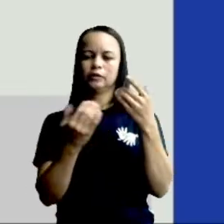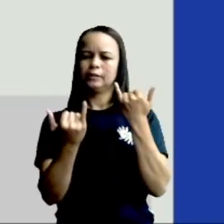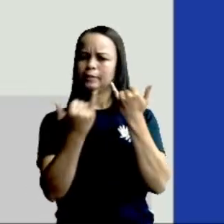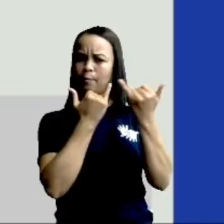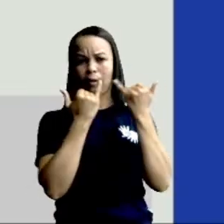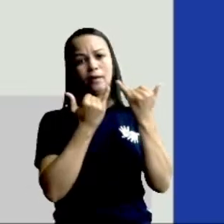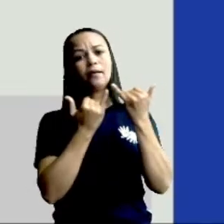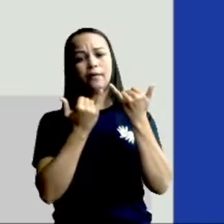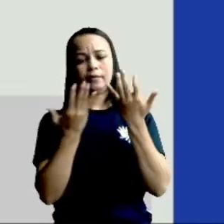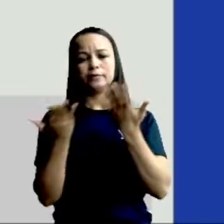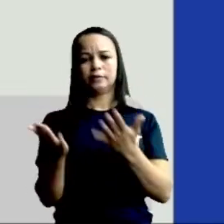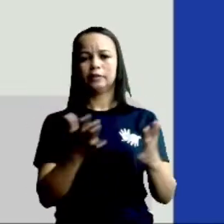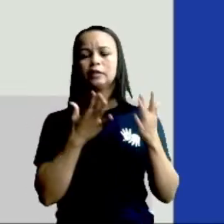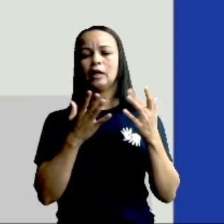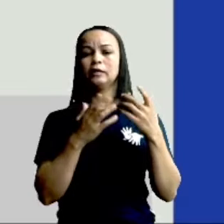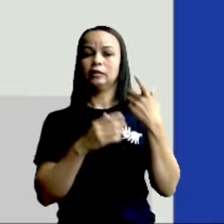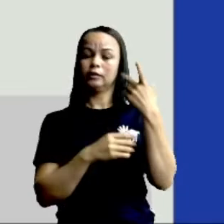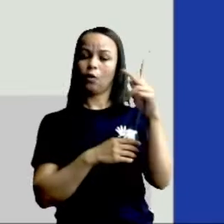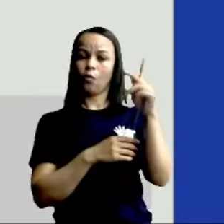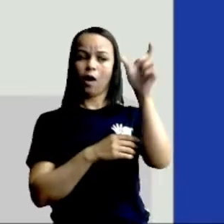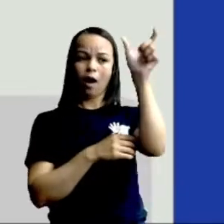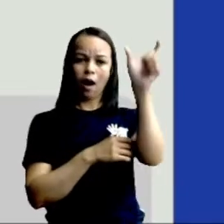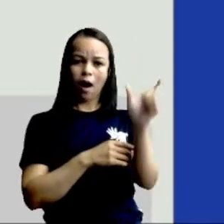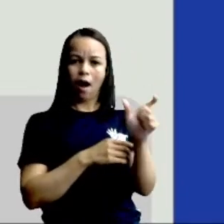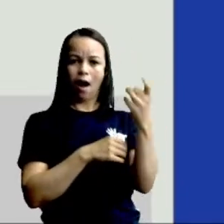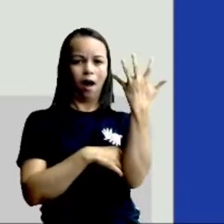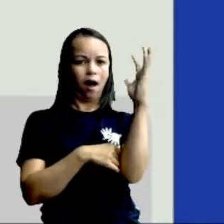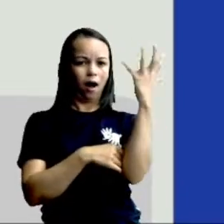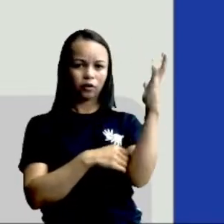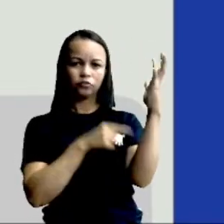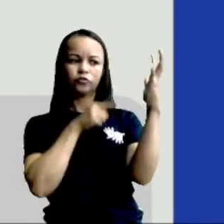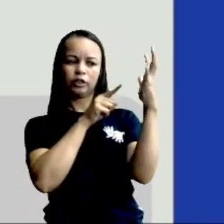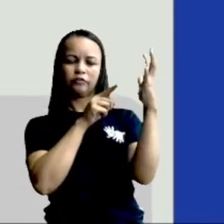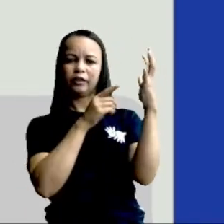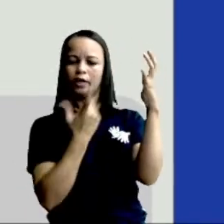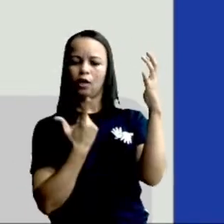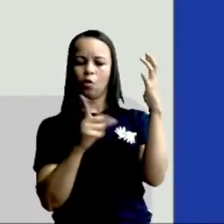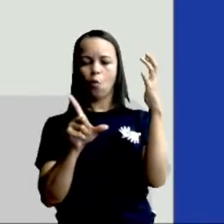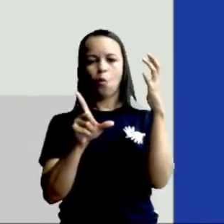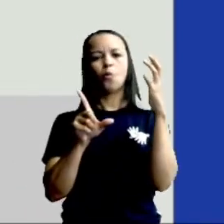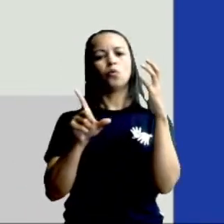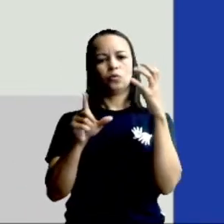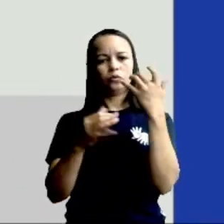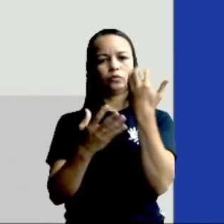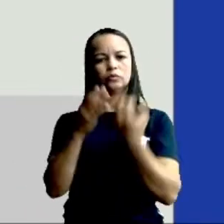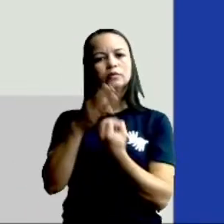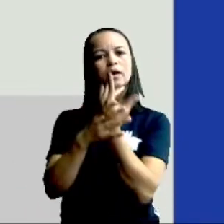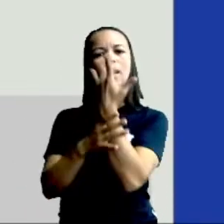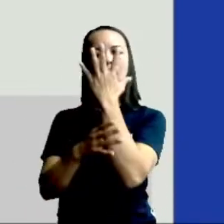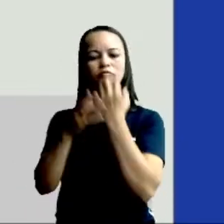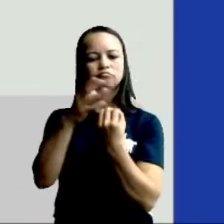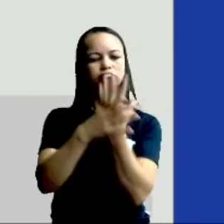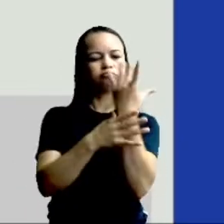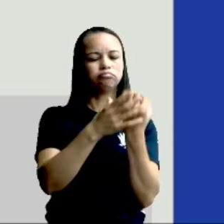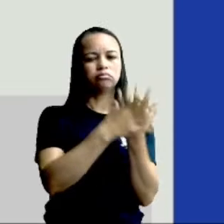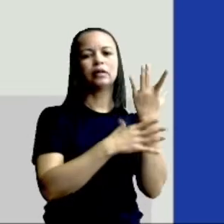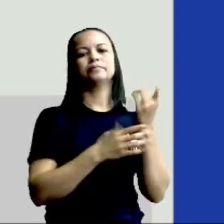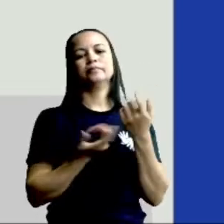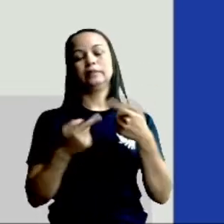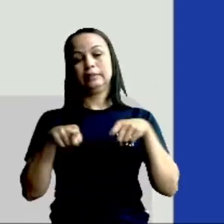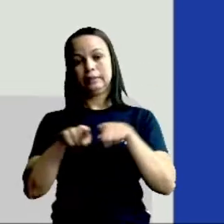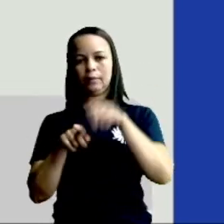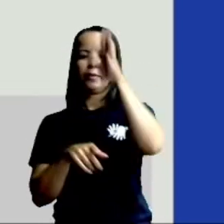mim. Então, a árvore vai gerar uma outra árvore que é parecida com ela, que é do mesmo tipo. Assim como a galinha